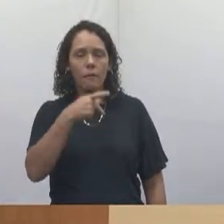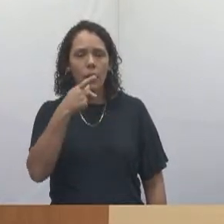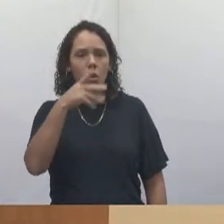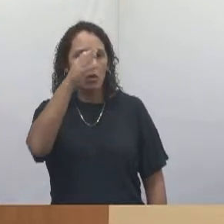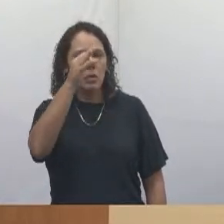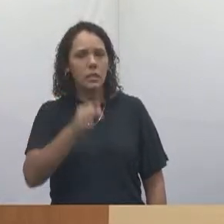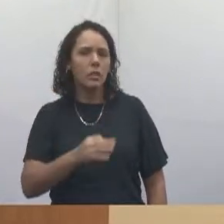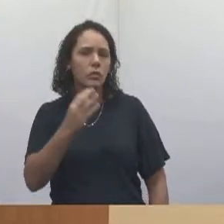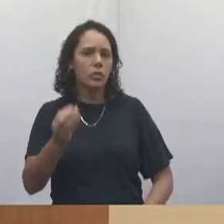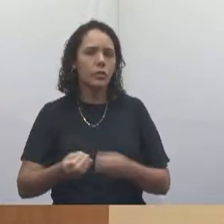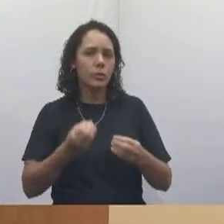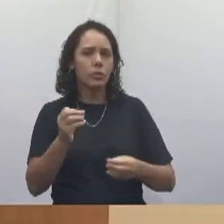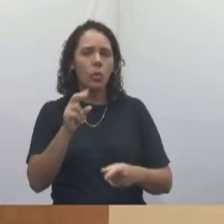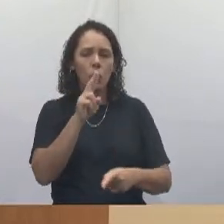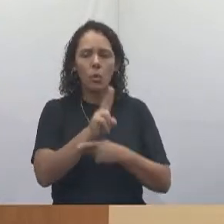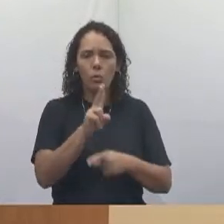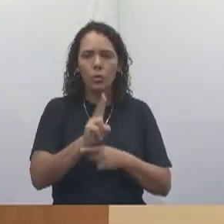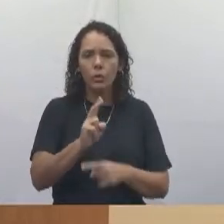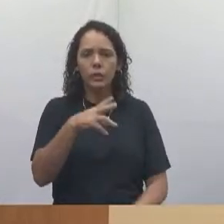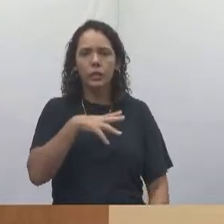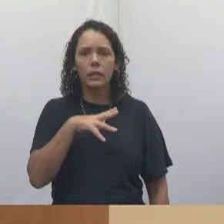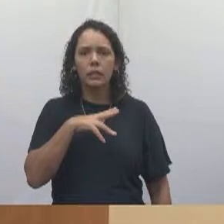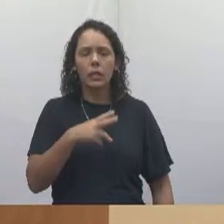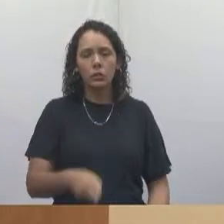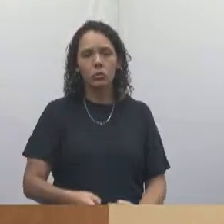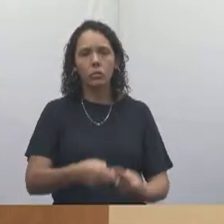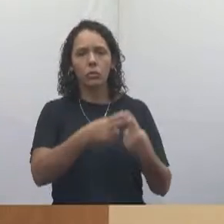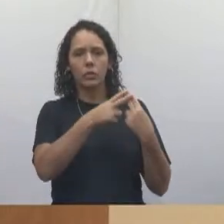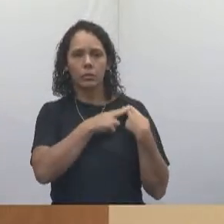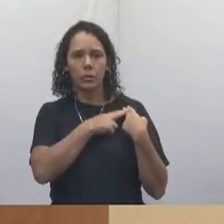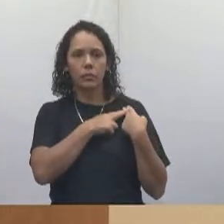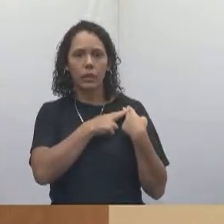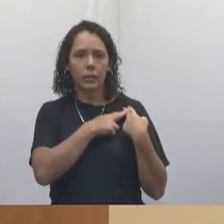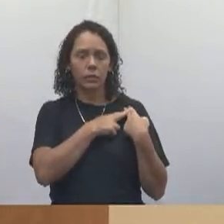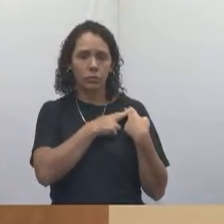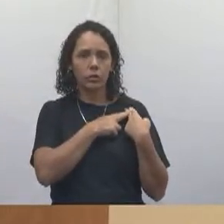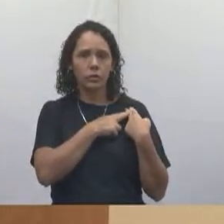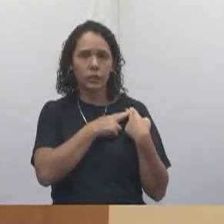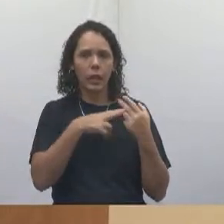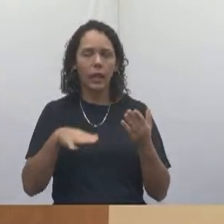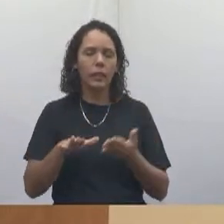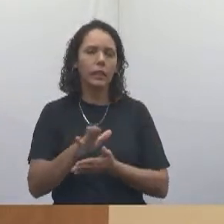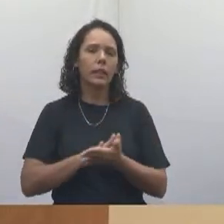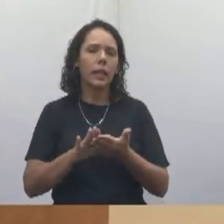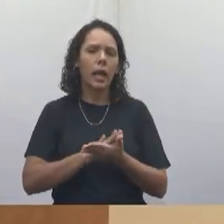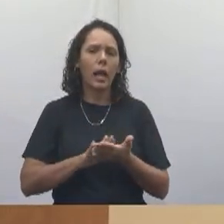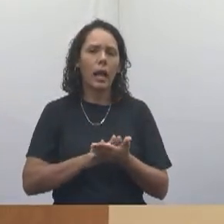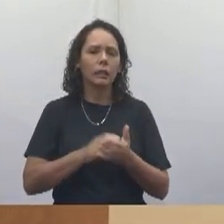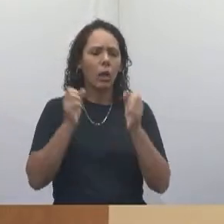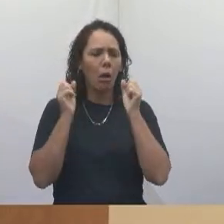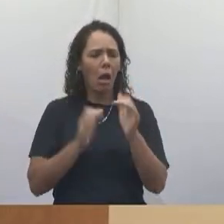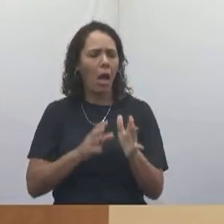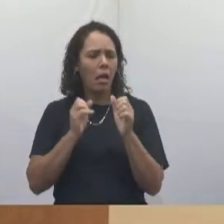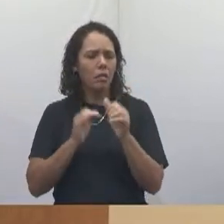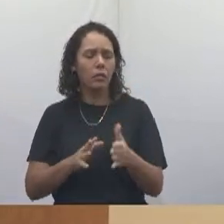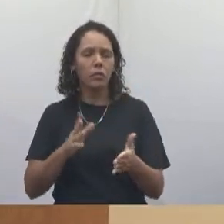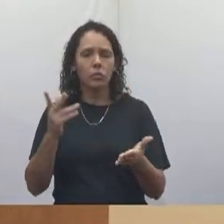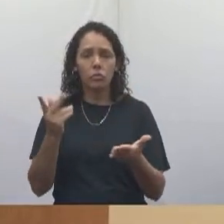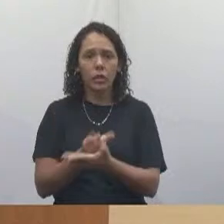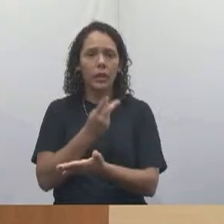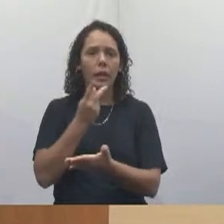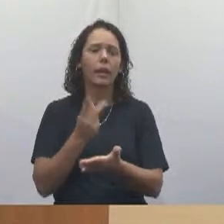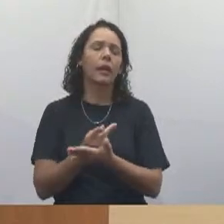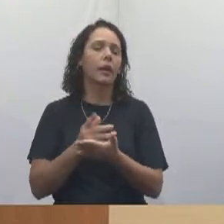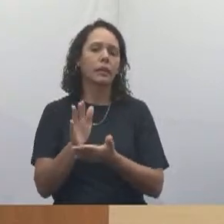administrar uma cidade com responsabilidade. Como eu disse no início, sem dar pedalada, sem tirar o dinheiro que é direito da